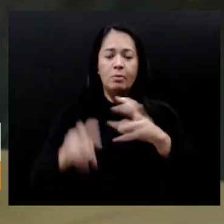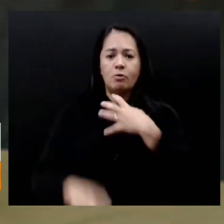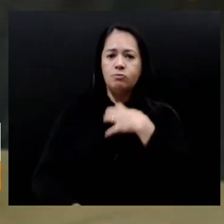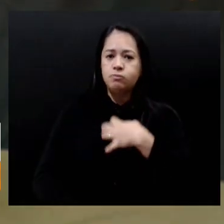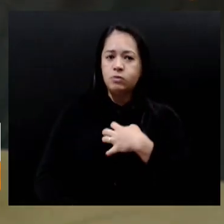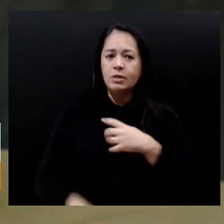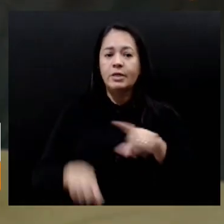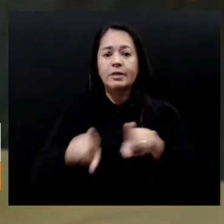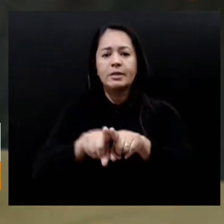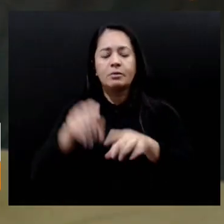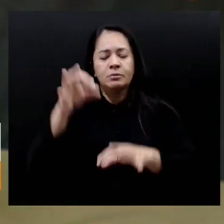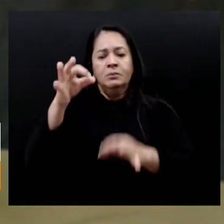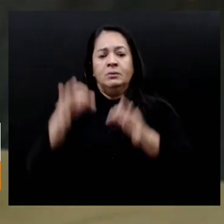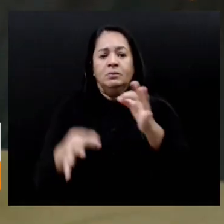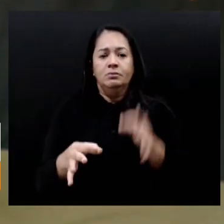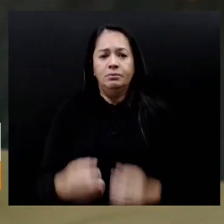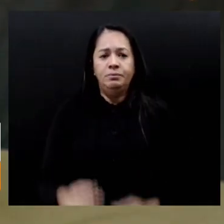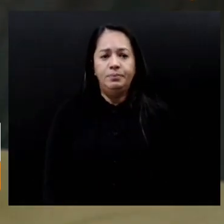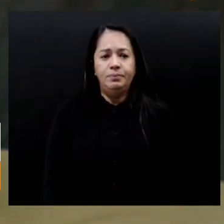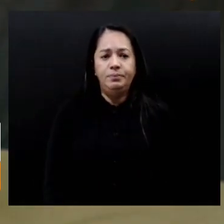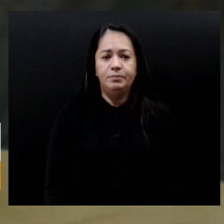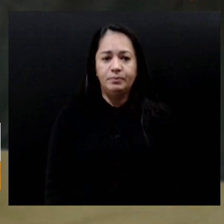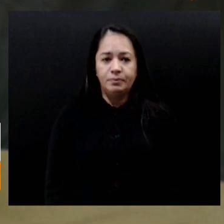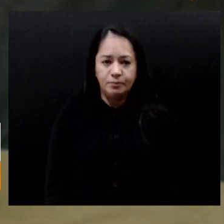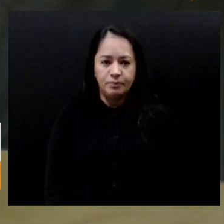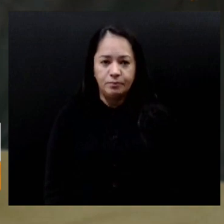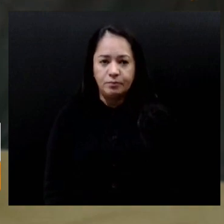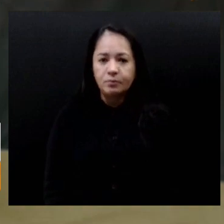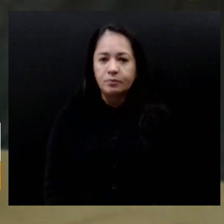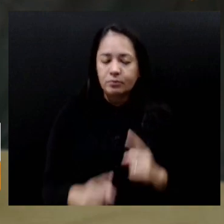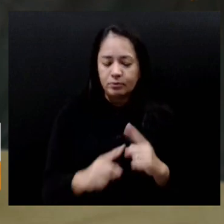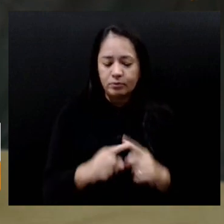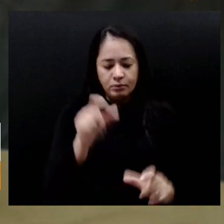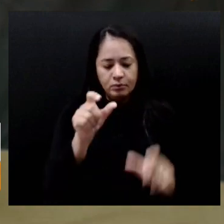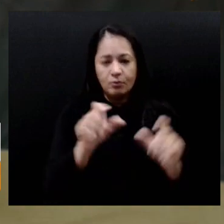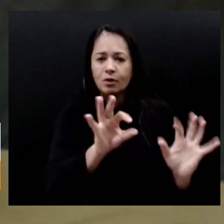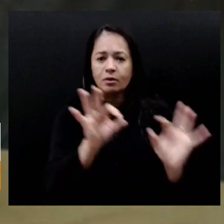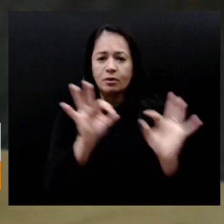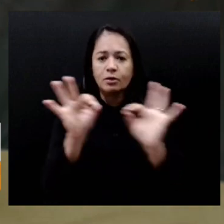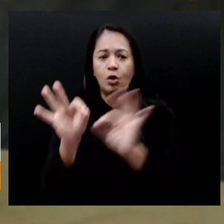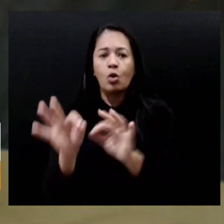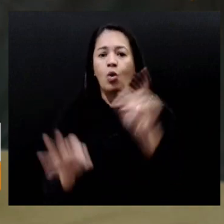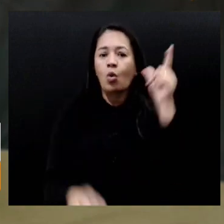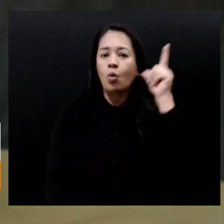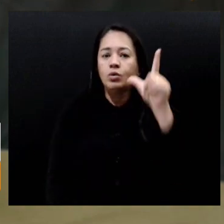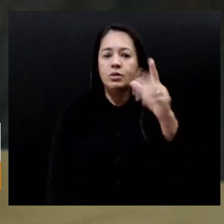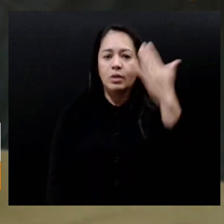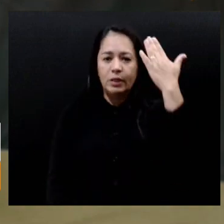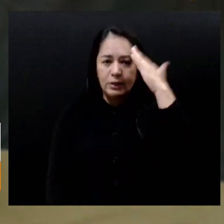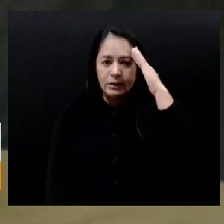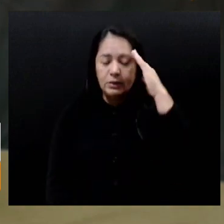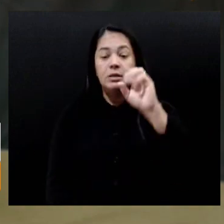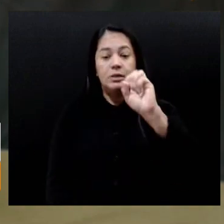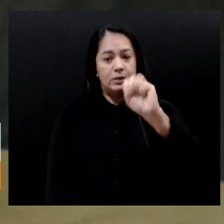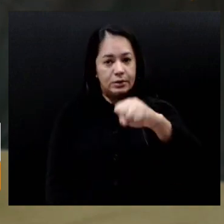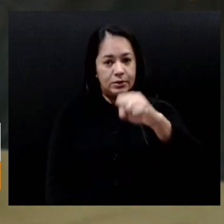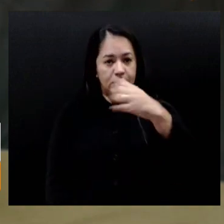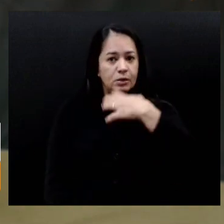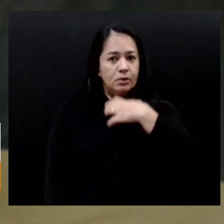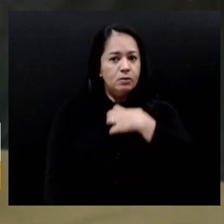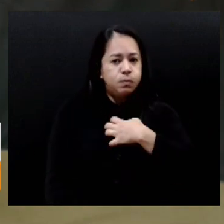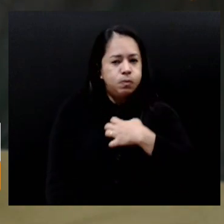né, para que as pessoas que estejam assistindo possam entender que, sim, a raiva é natural, a gente pode sentir, mas a gente